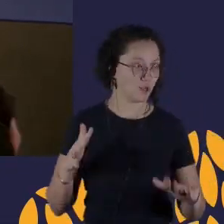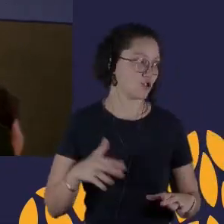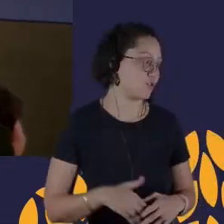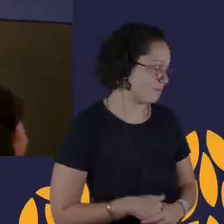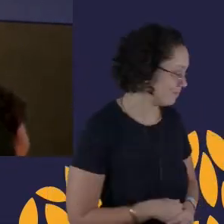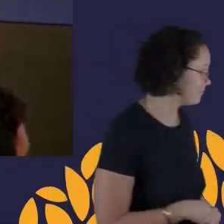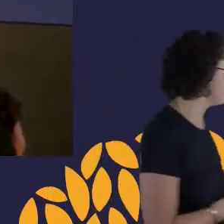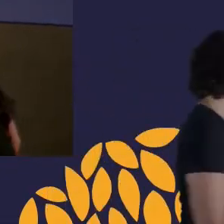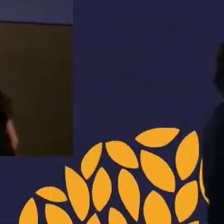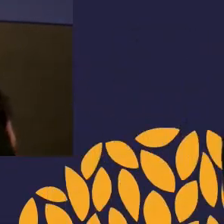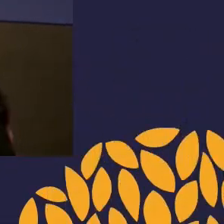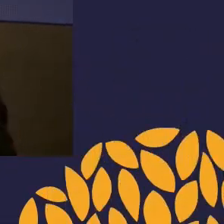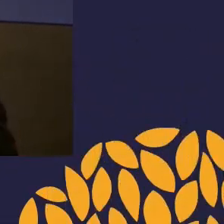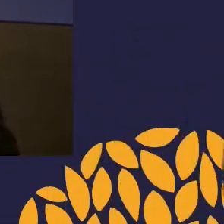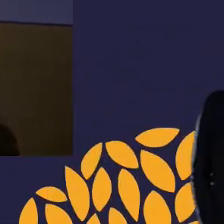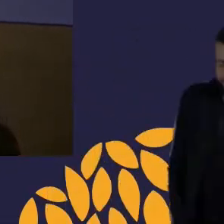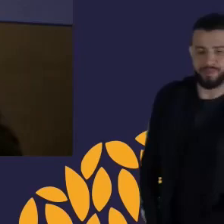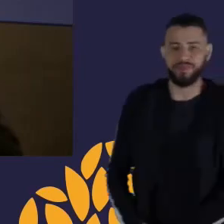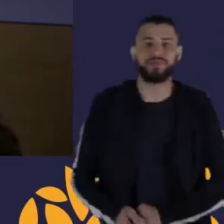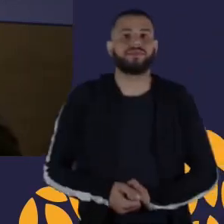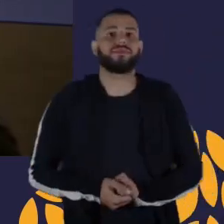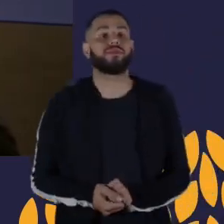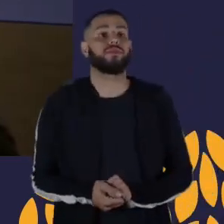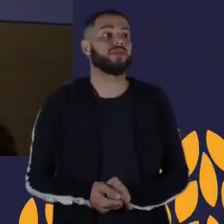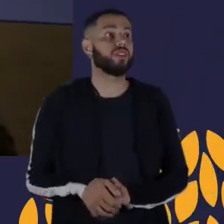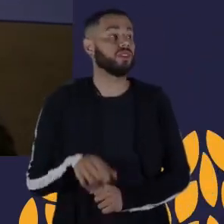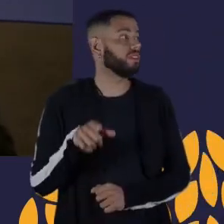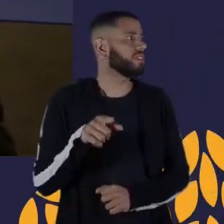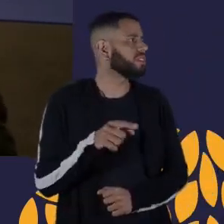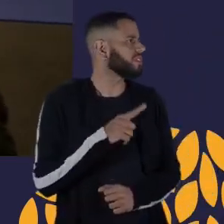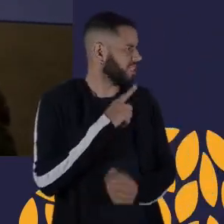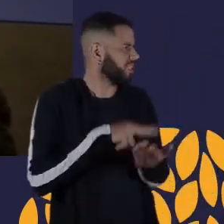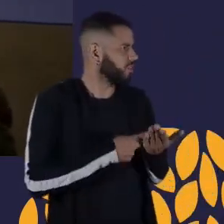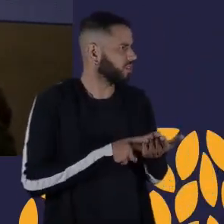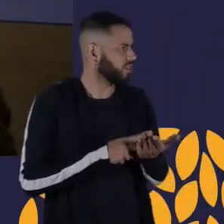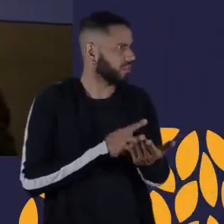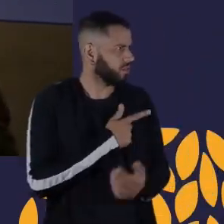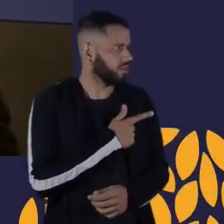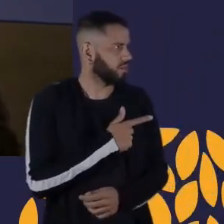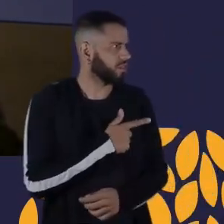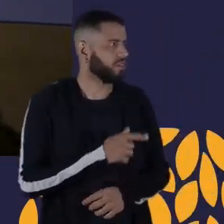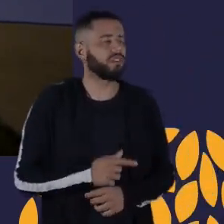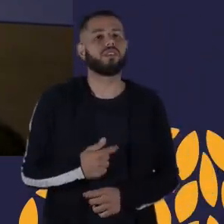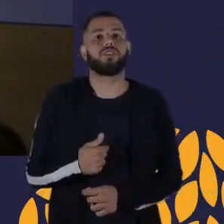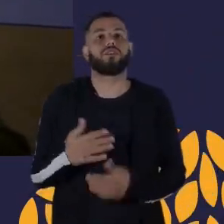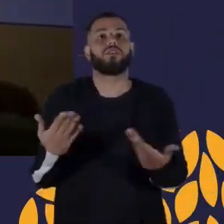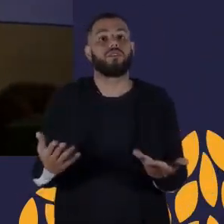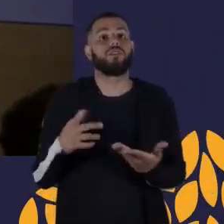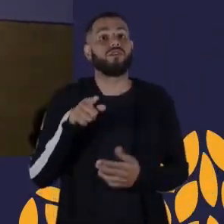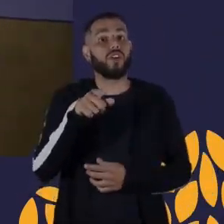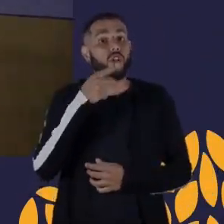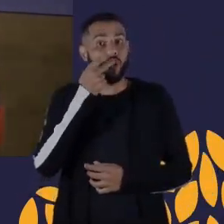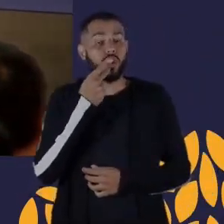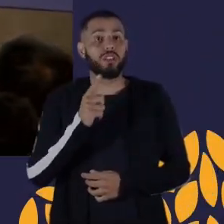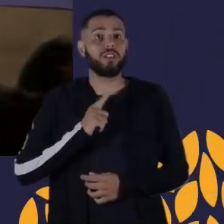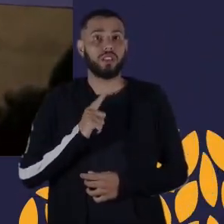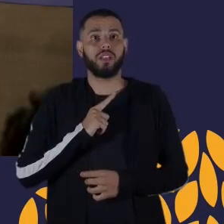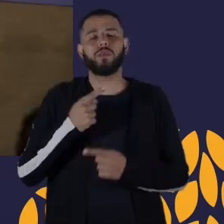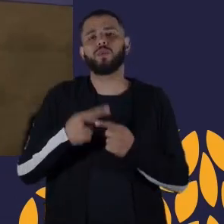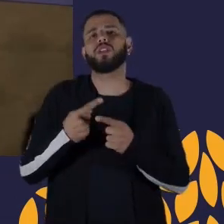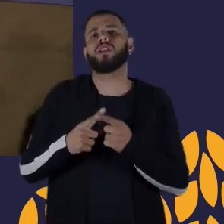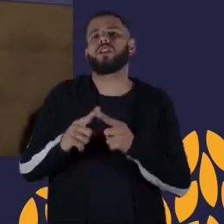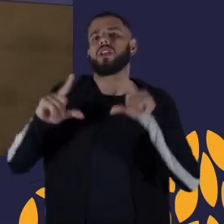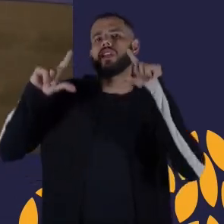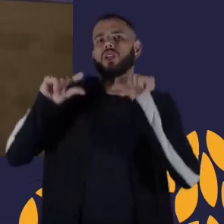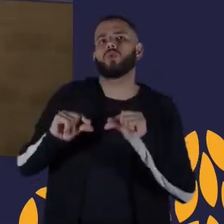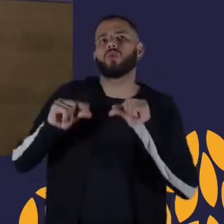Todos dizem a verdade, você pensa que sim. Porque disseram que reduz os efeitos cognitivos